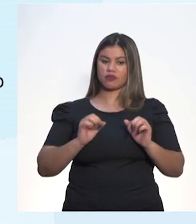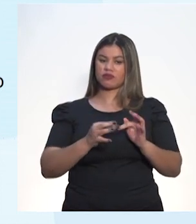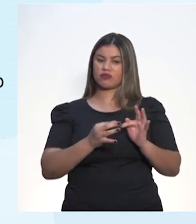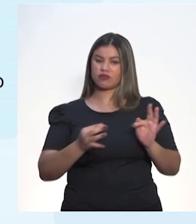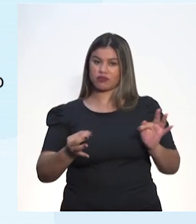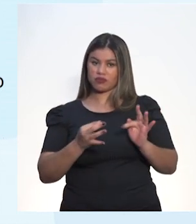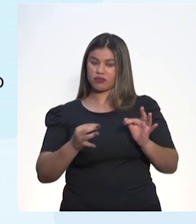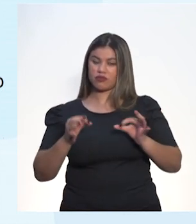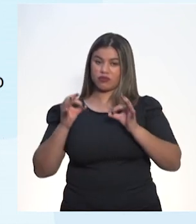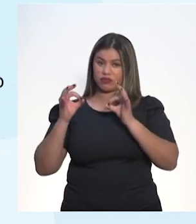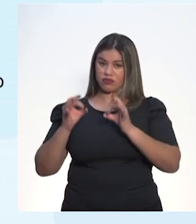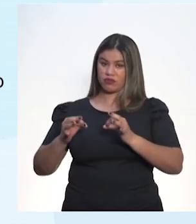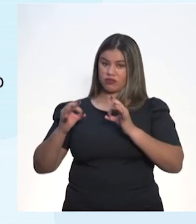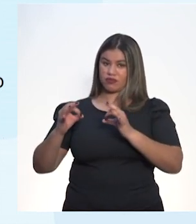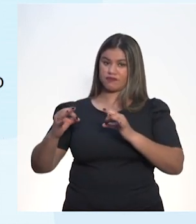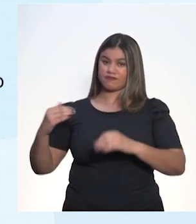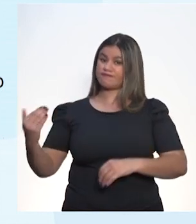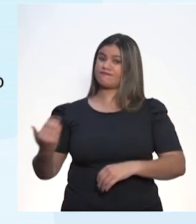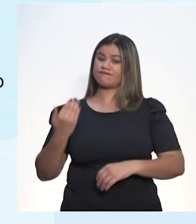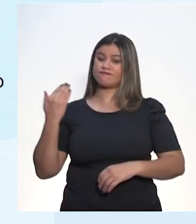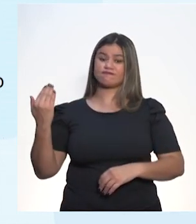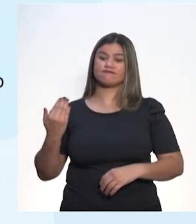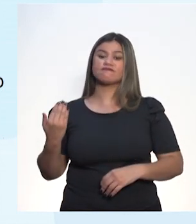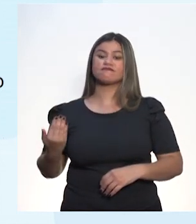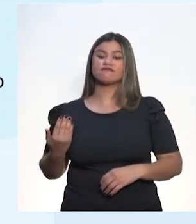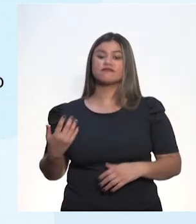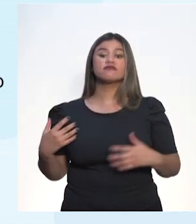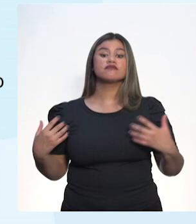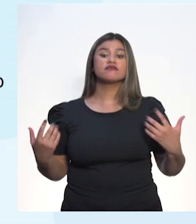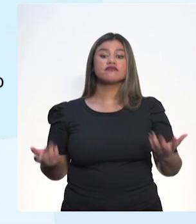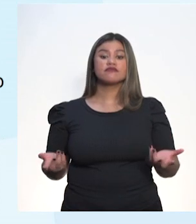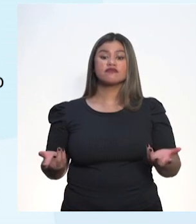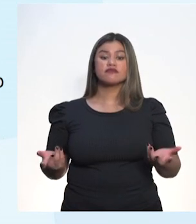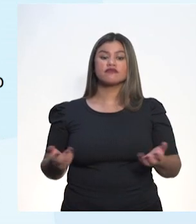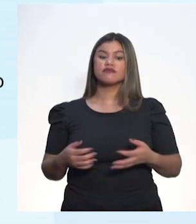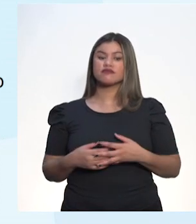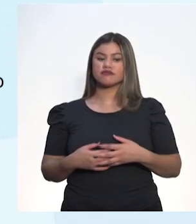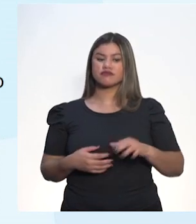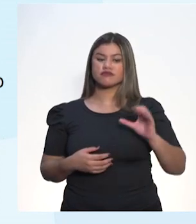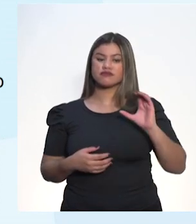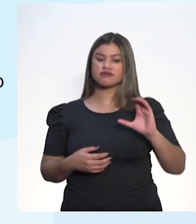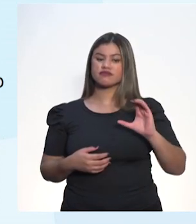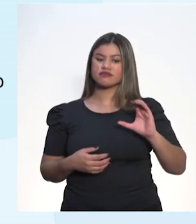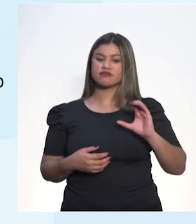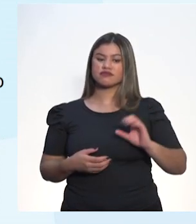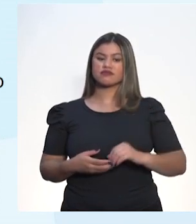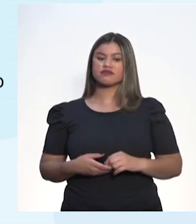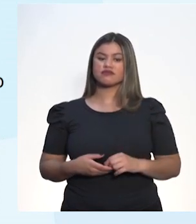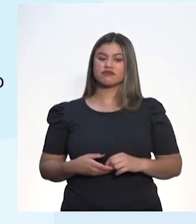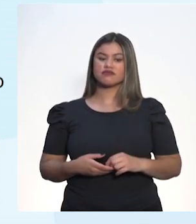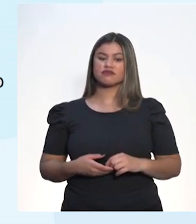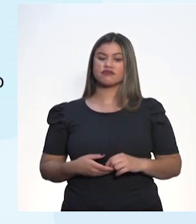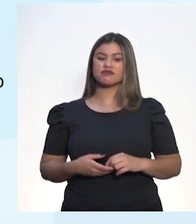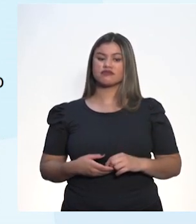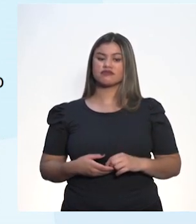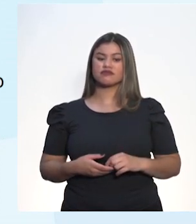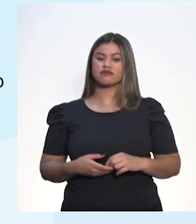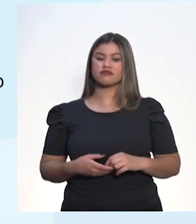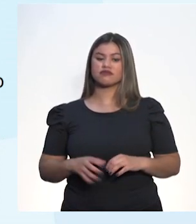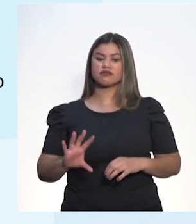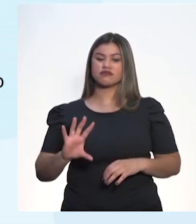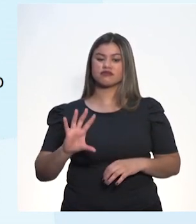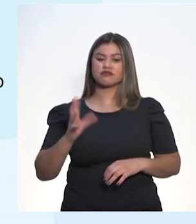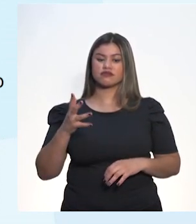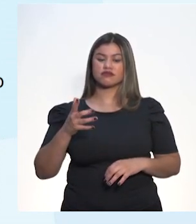é simples, certo ou impossível? Ok. E C. O evento sortear um rei